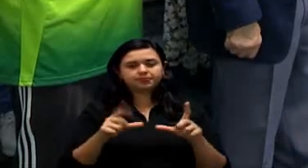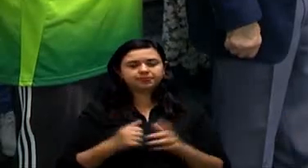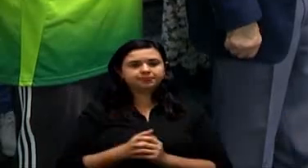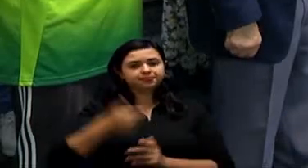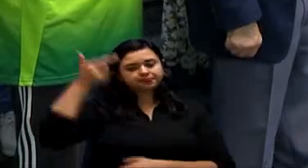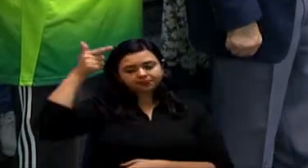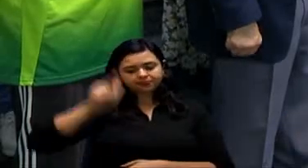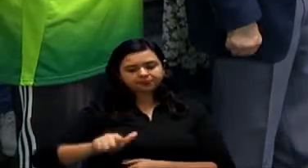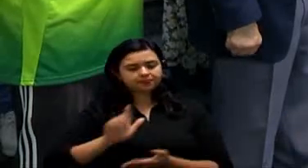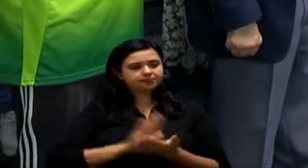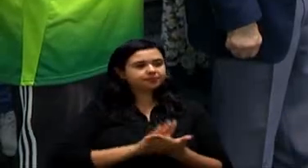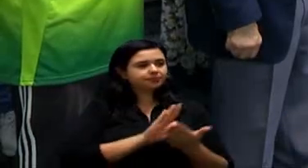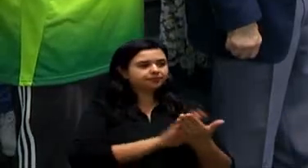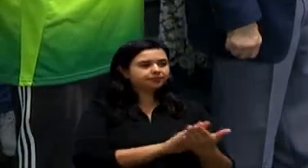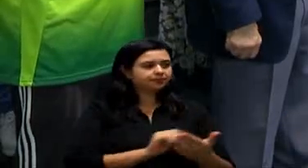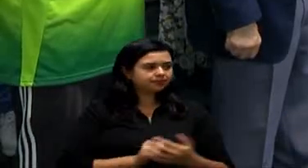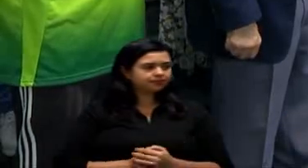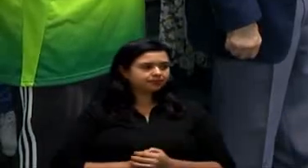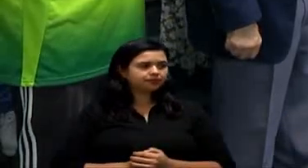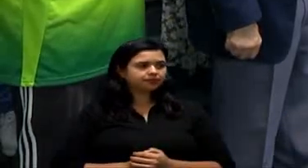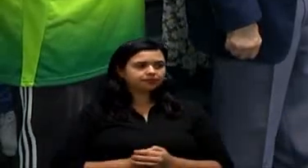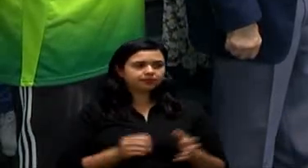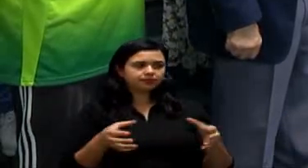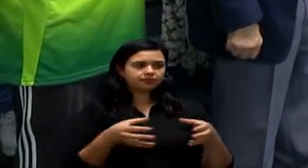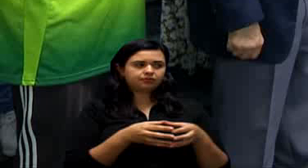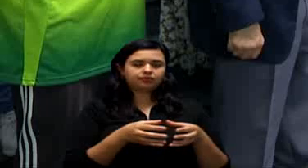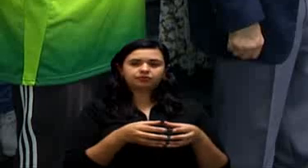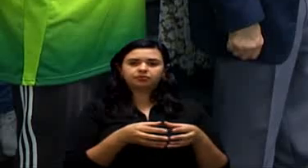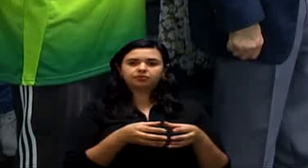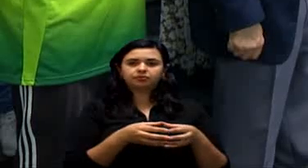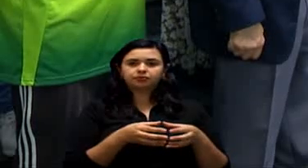a homenagem é a instituição